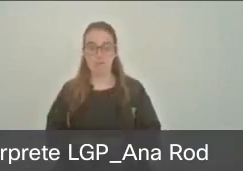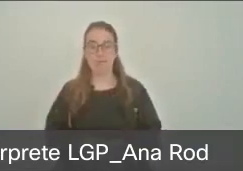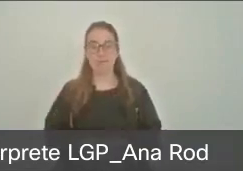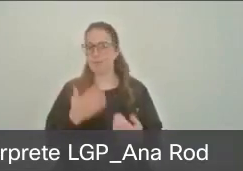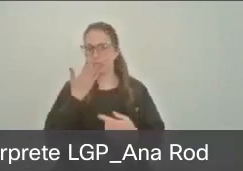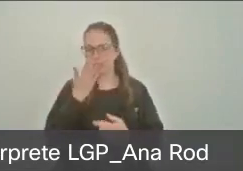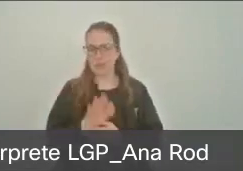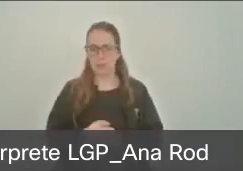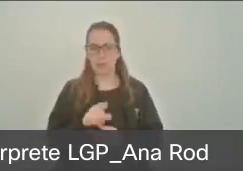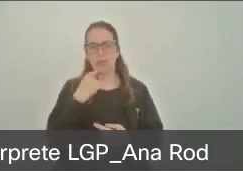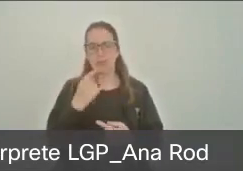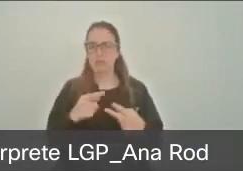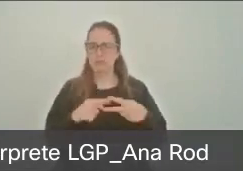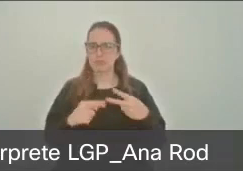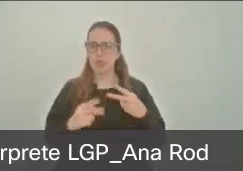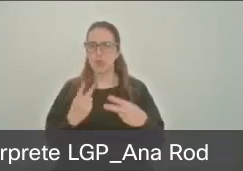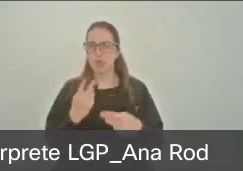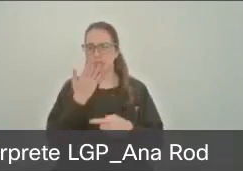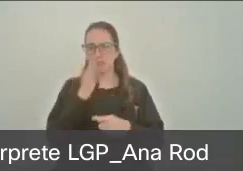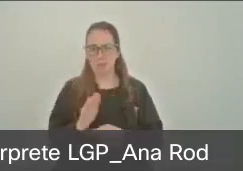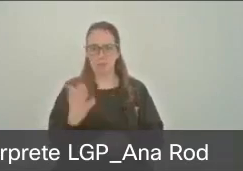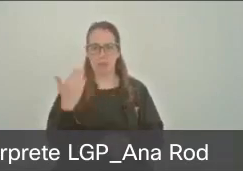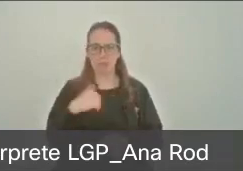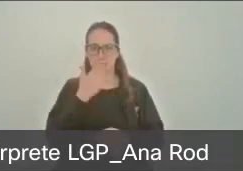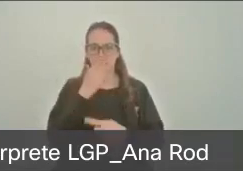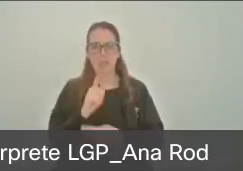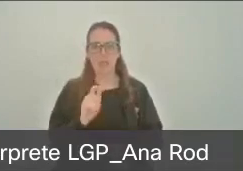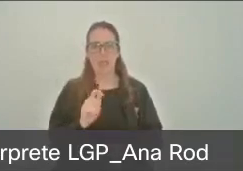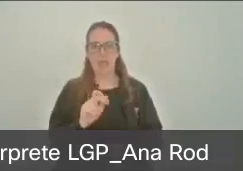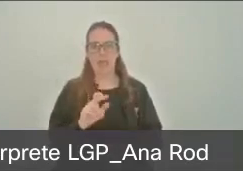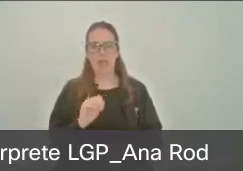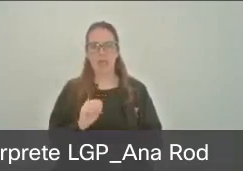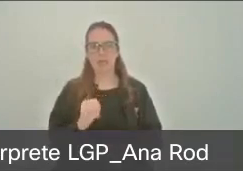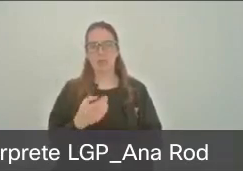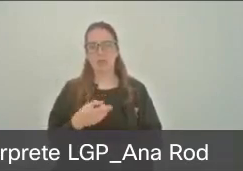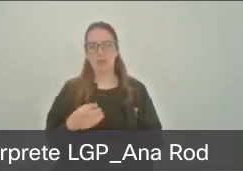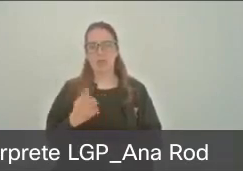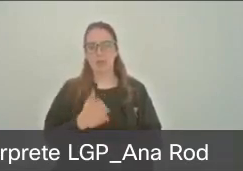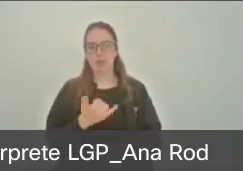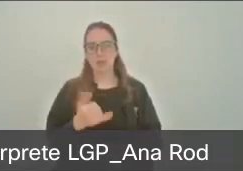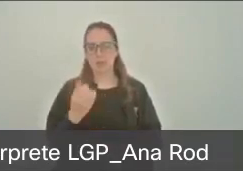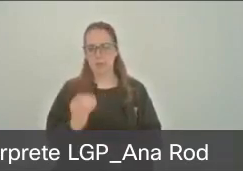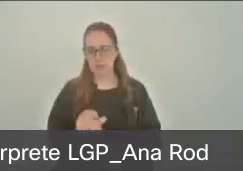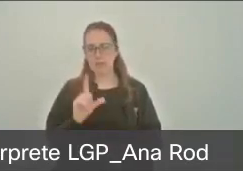neste slide 2 desses processos de inquérito, o ERSE 99 de 2020 e o ERSE 13